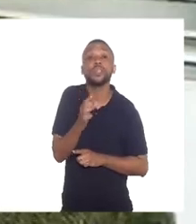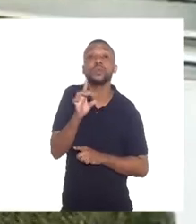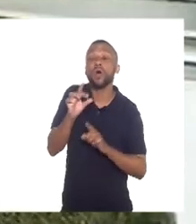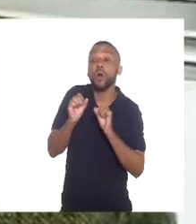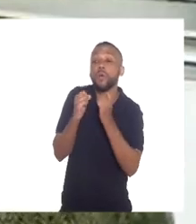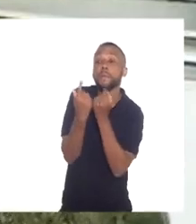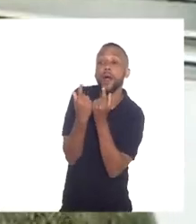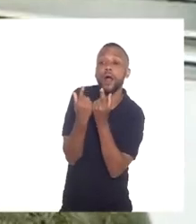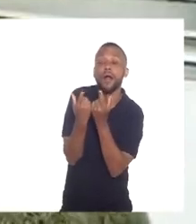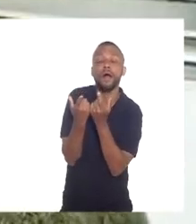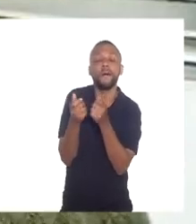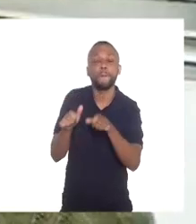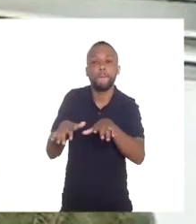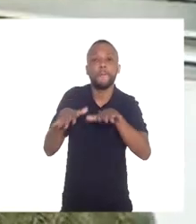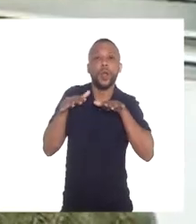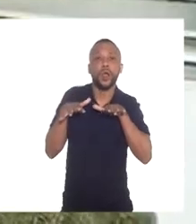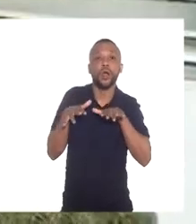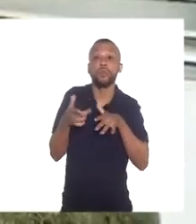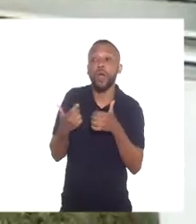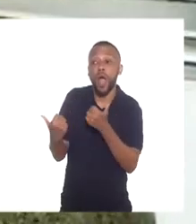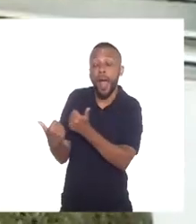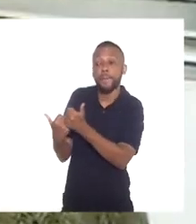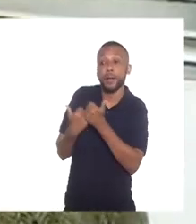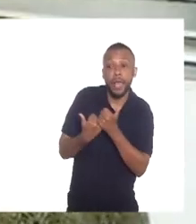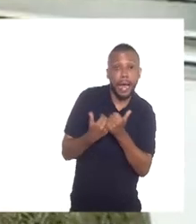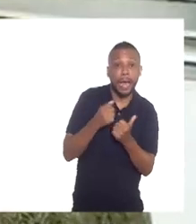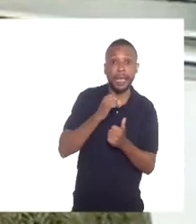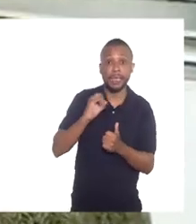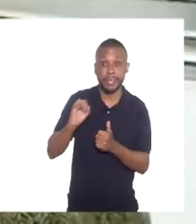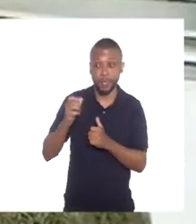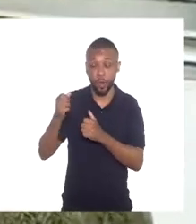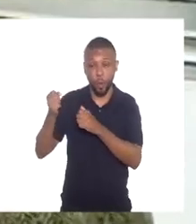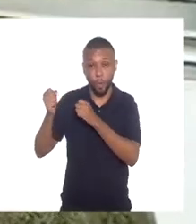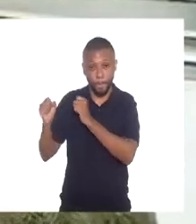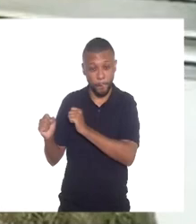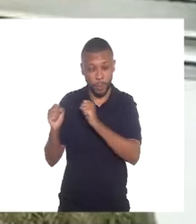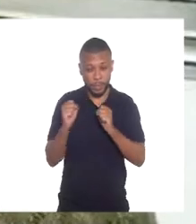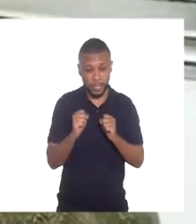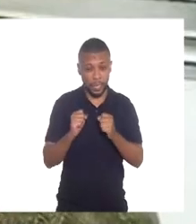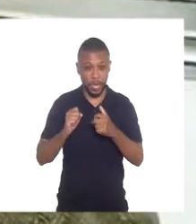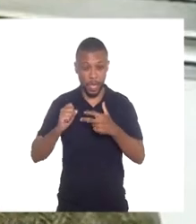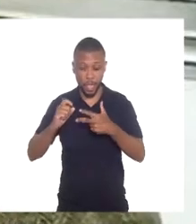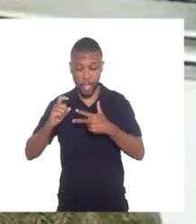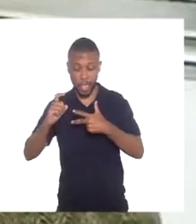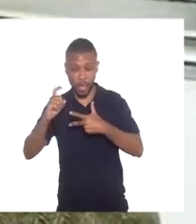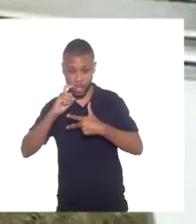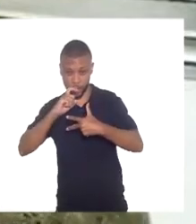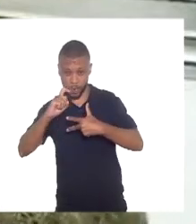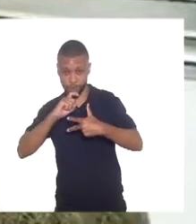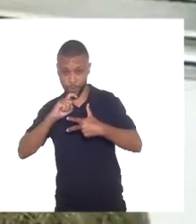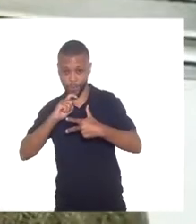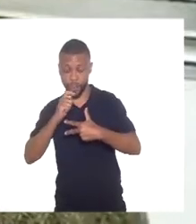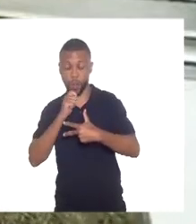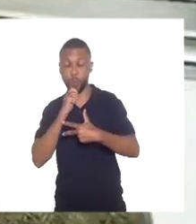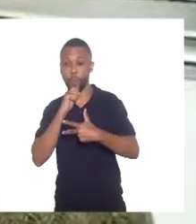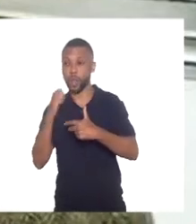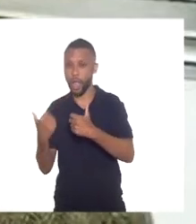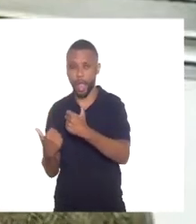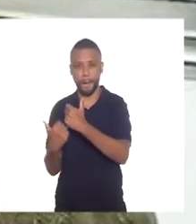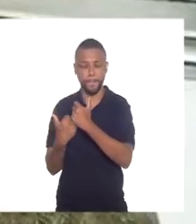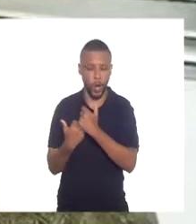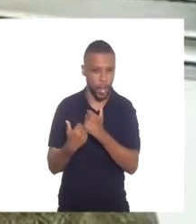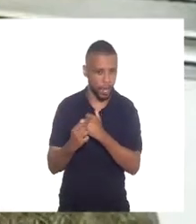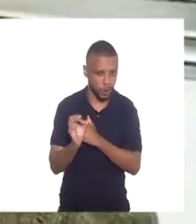executivo não abraça. Mas como agora surgiu esse grupo de trabalho, parece que o executivo